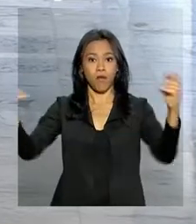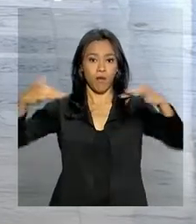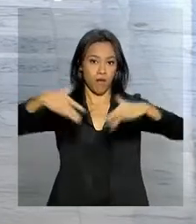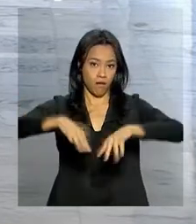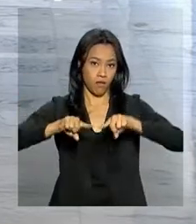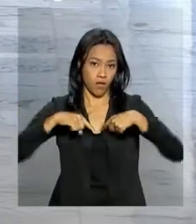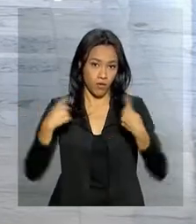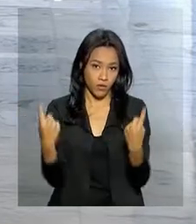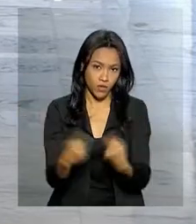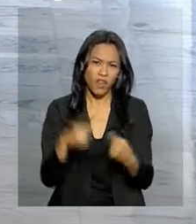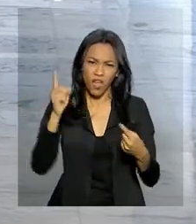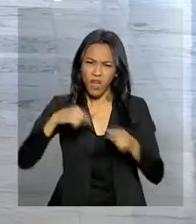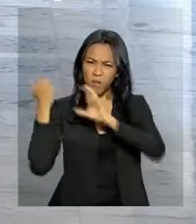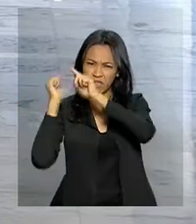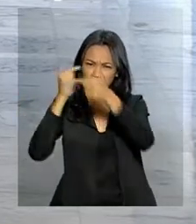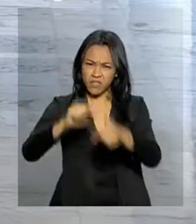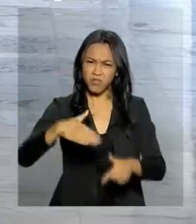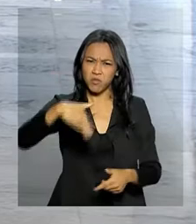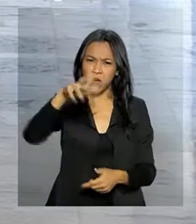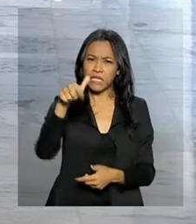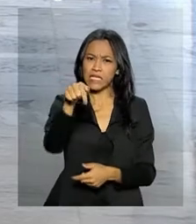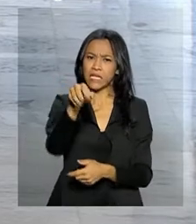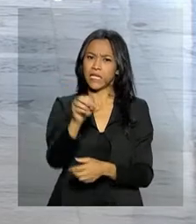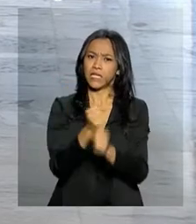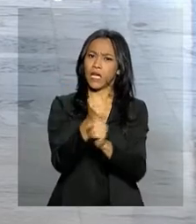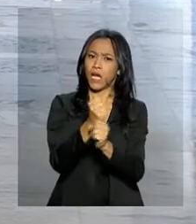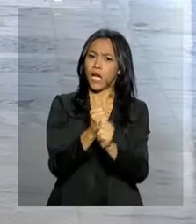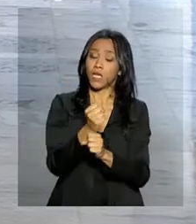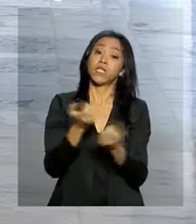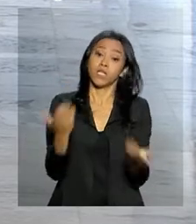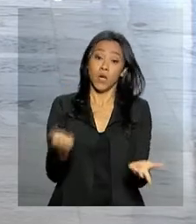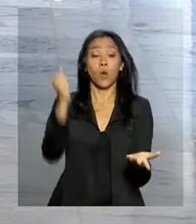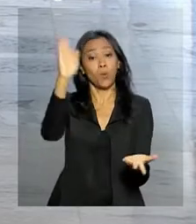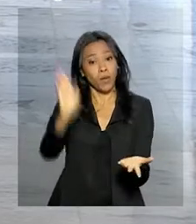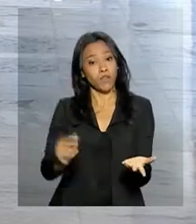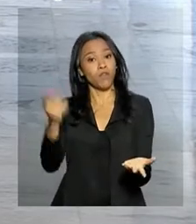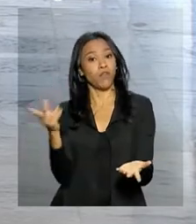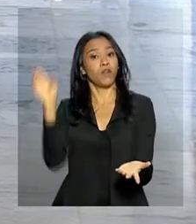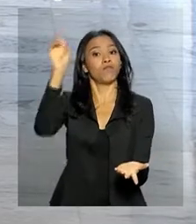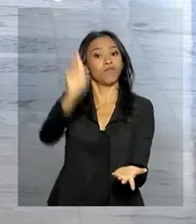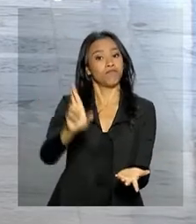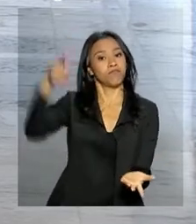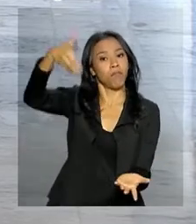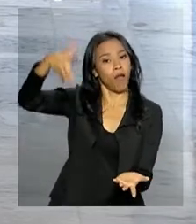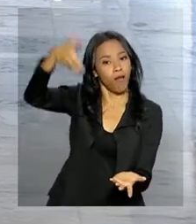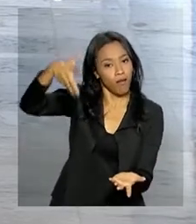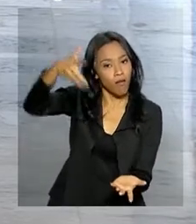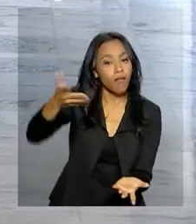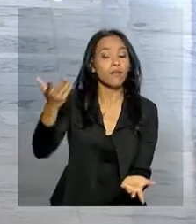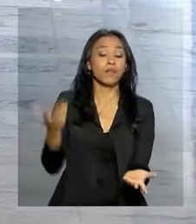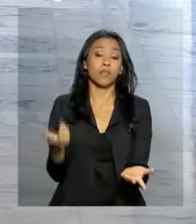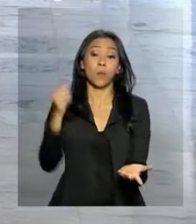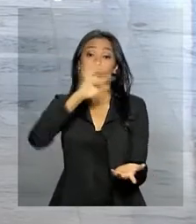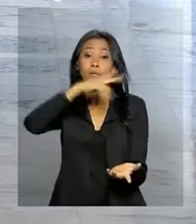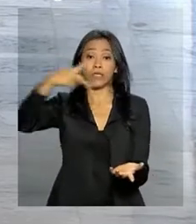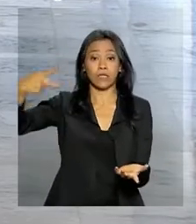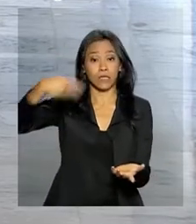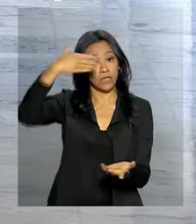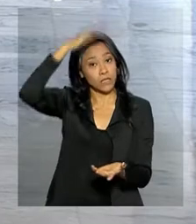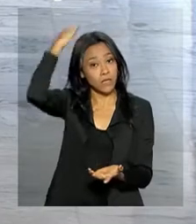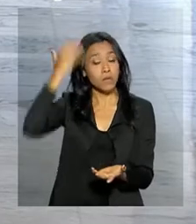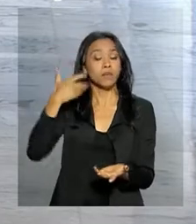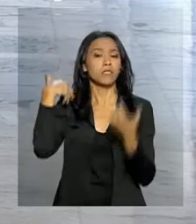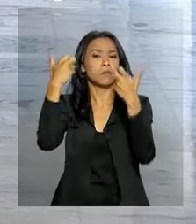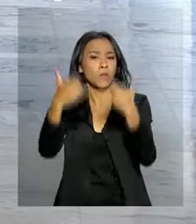mais de 70 anos o brasil foi o primeiro a falar na plenária no discurso o presidente michel temer defendeu uma maior